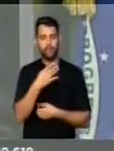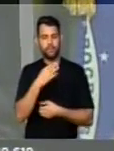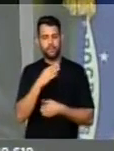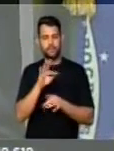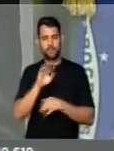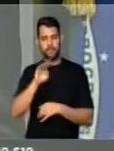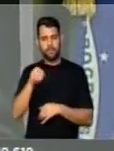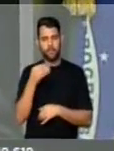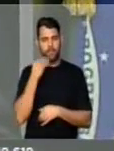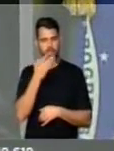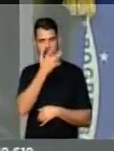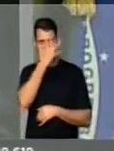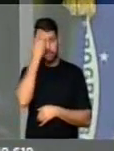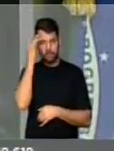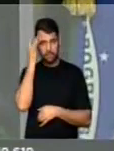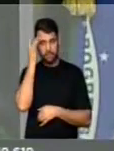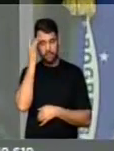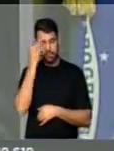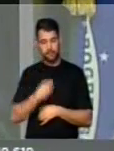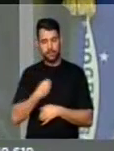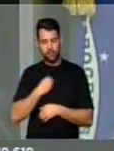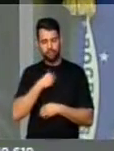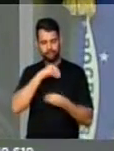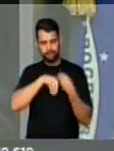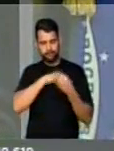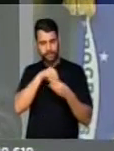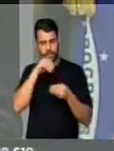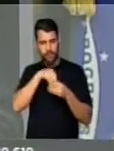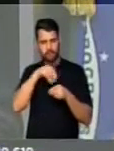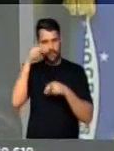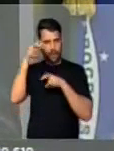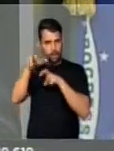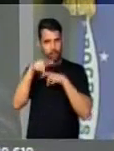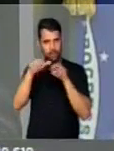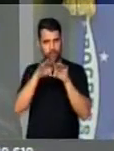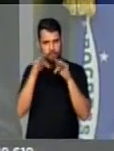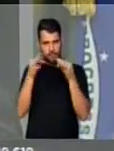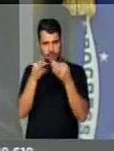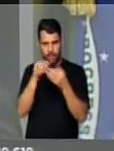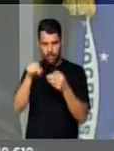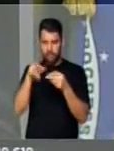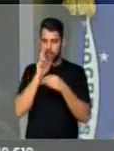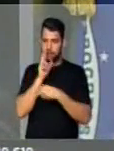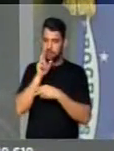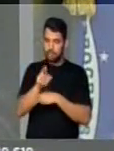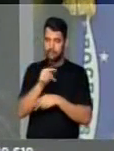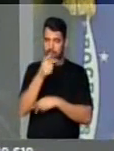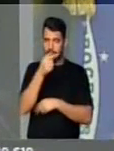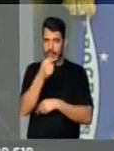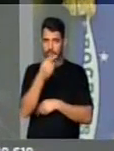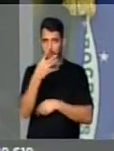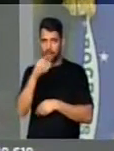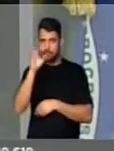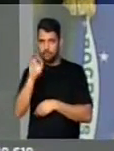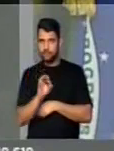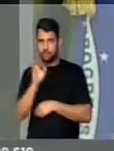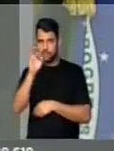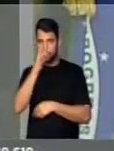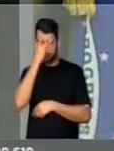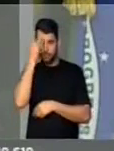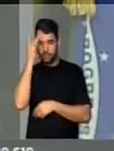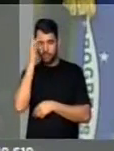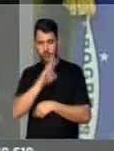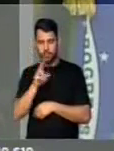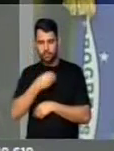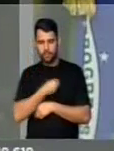de pessoas estão envolvidas na agricultura familiar, que respondem por 74% do pessoal